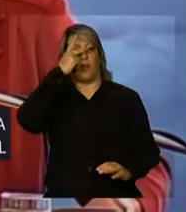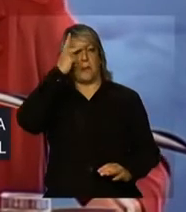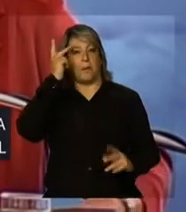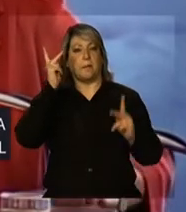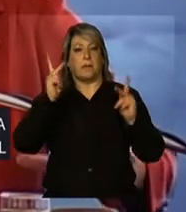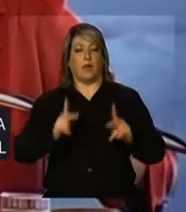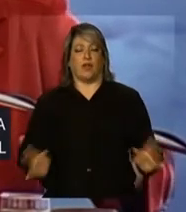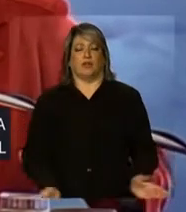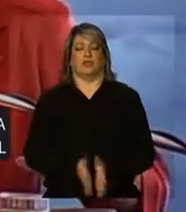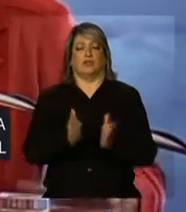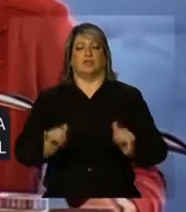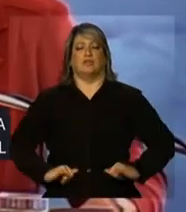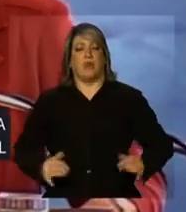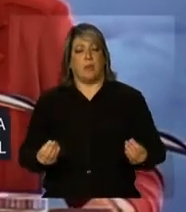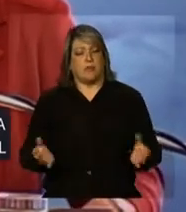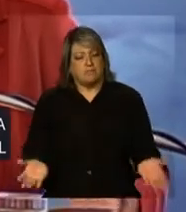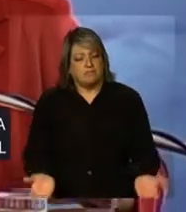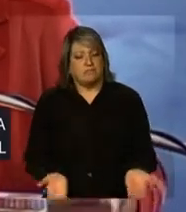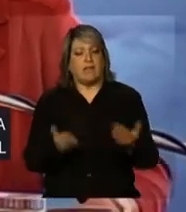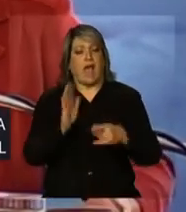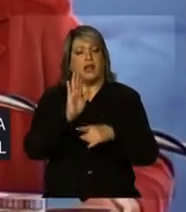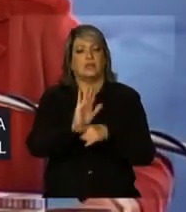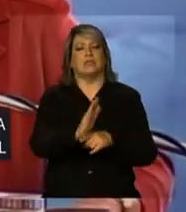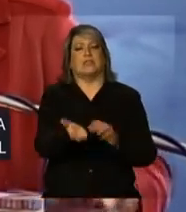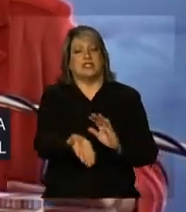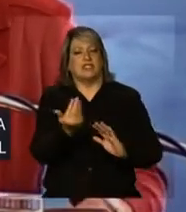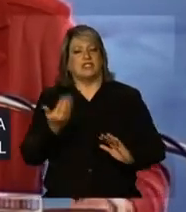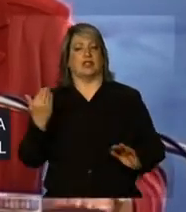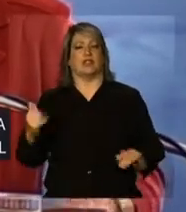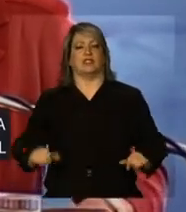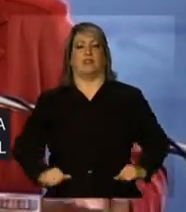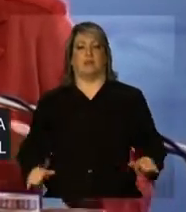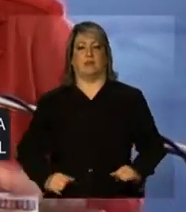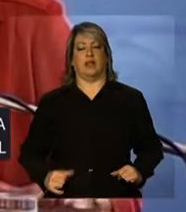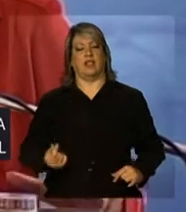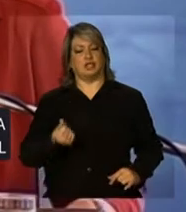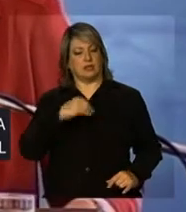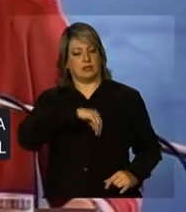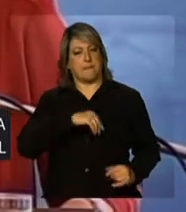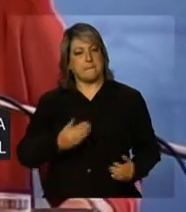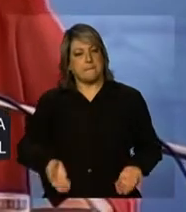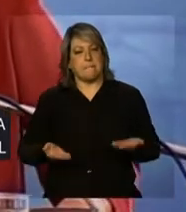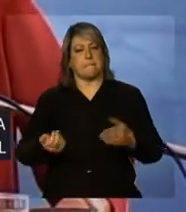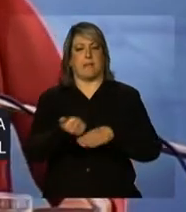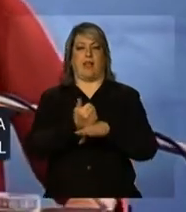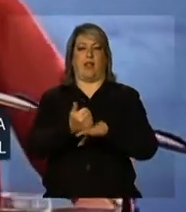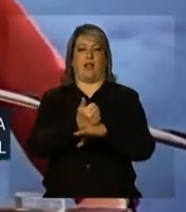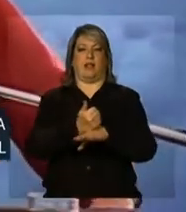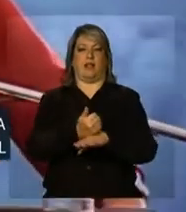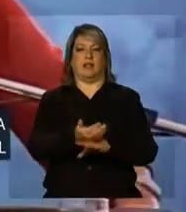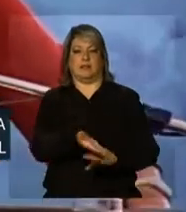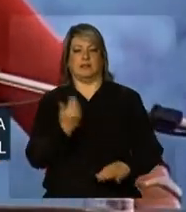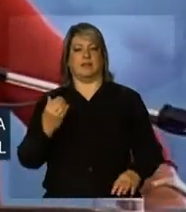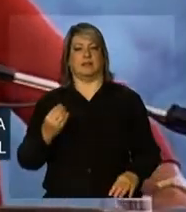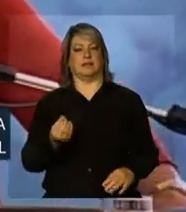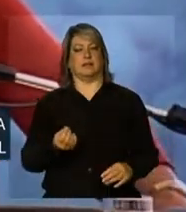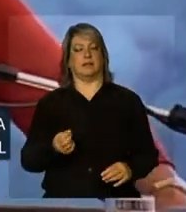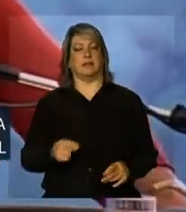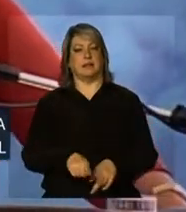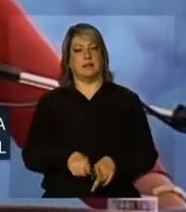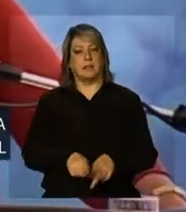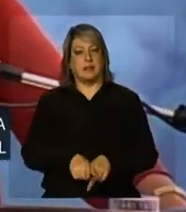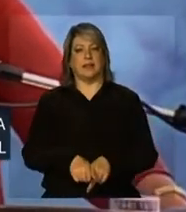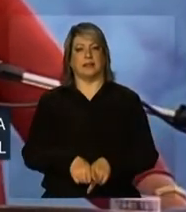pobreza extrema de elevá-la a classe média tirá-la também da pobreza Oi e o